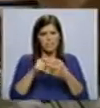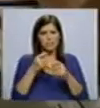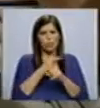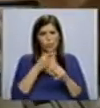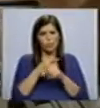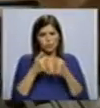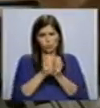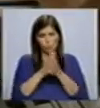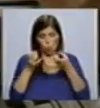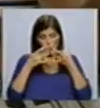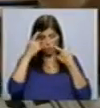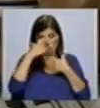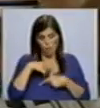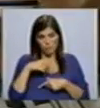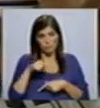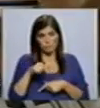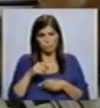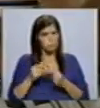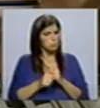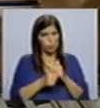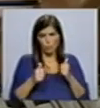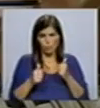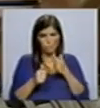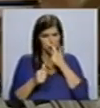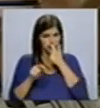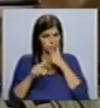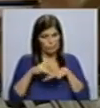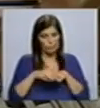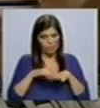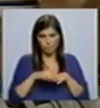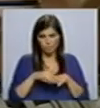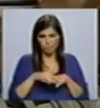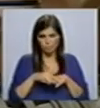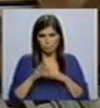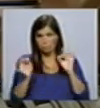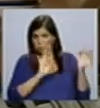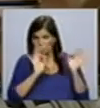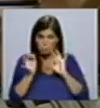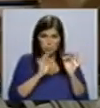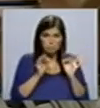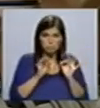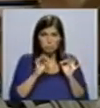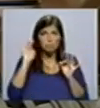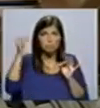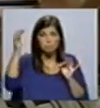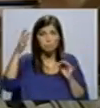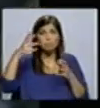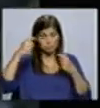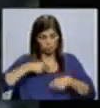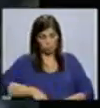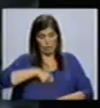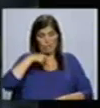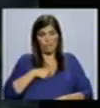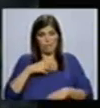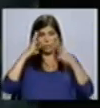próprio ser humano. Isso correu muito bem. Este filtro está a ser projetado para os futuros fatos espaciais que irão